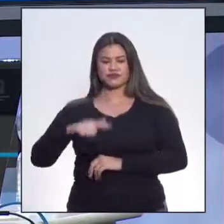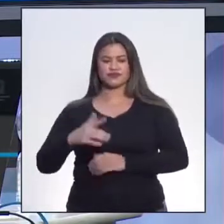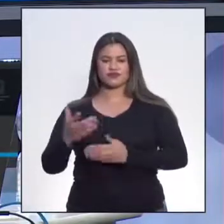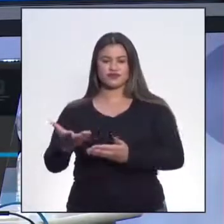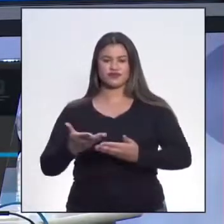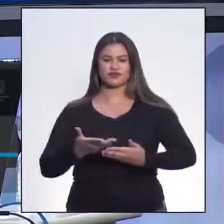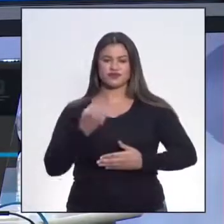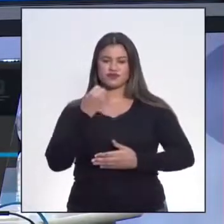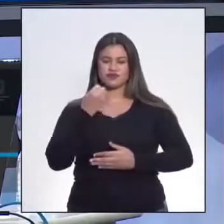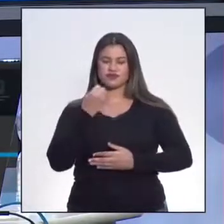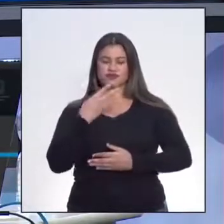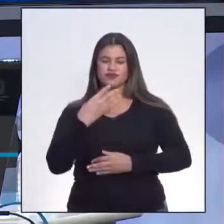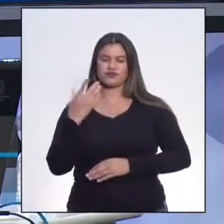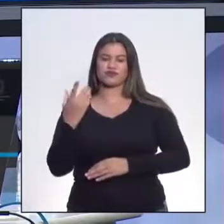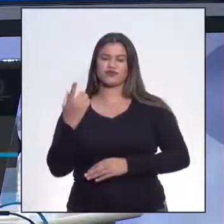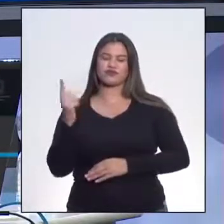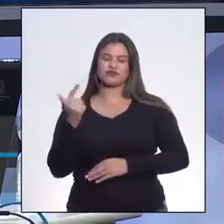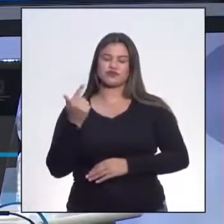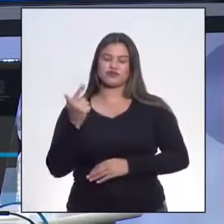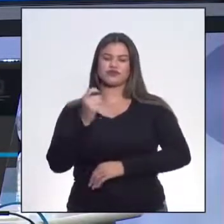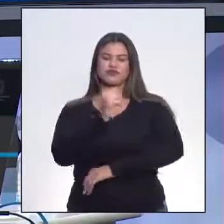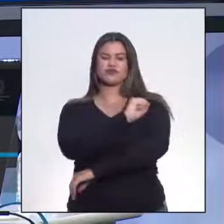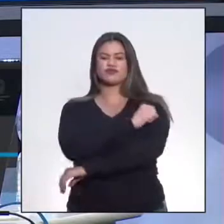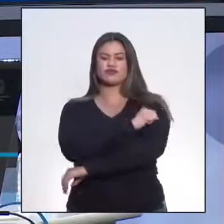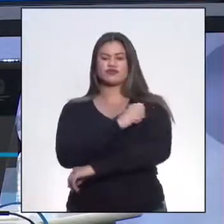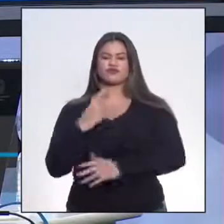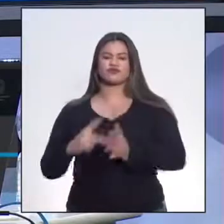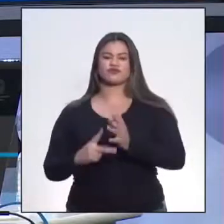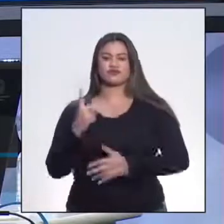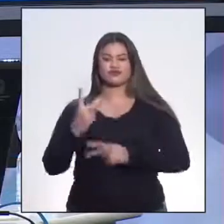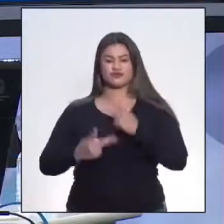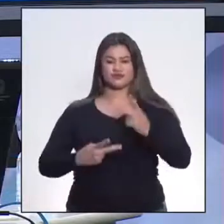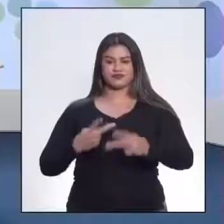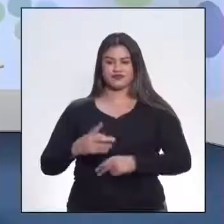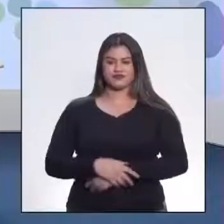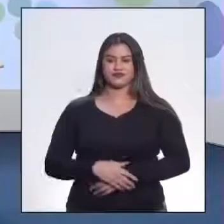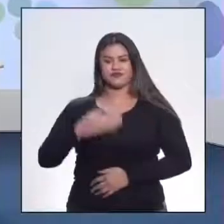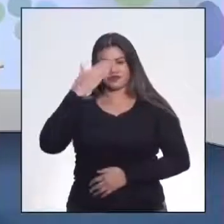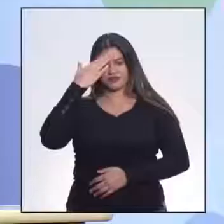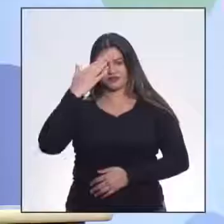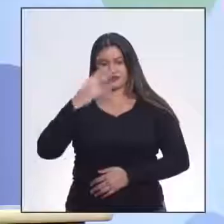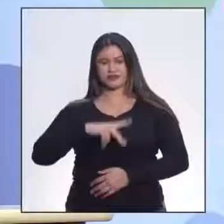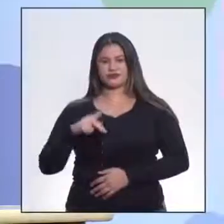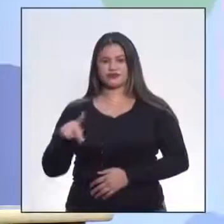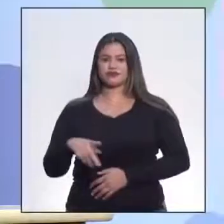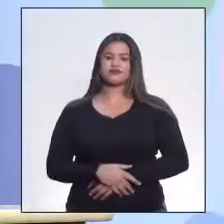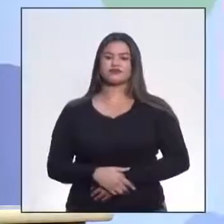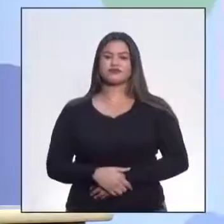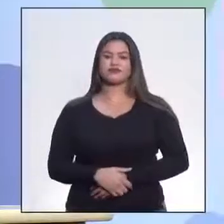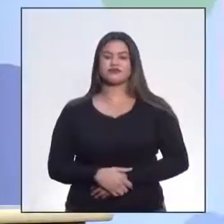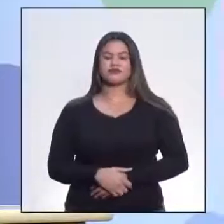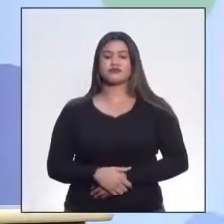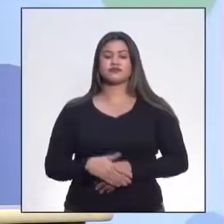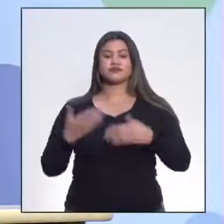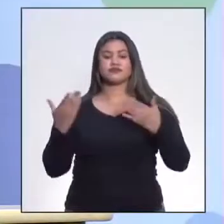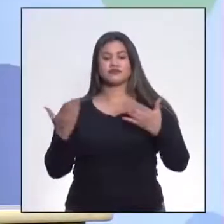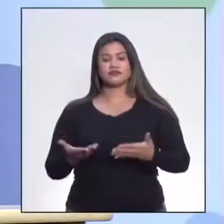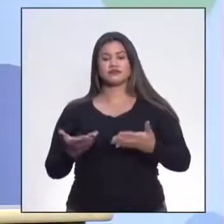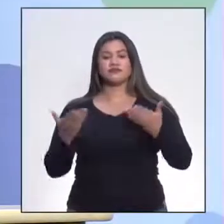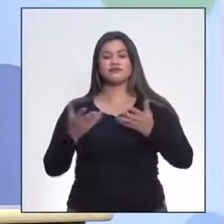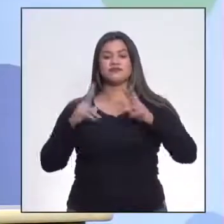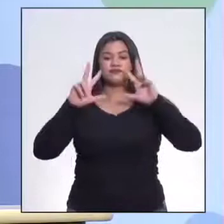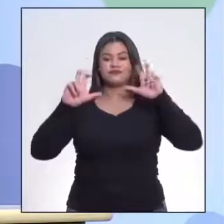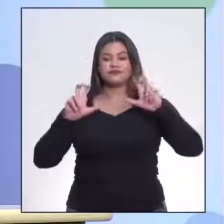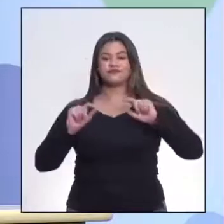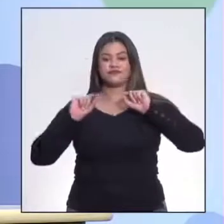de Geografia do 8º ano do 2º bimestre. Muito obrigada, professora. Então, vamos lá. Qual é o tema da aula de